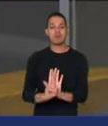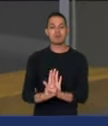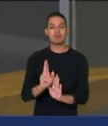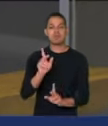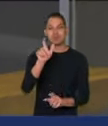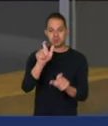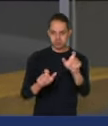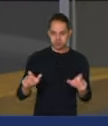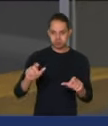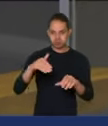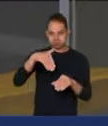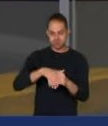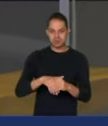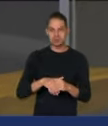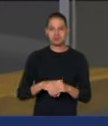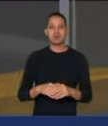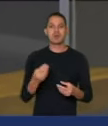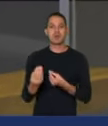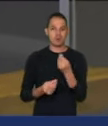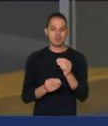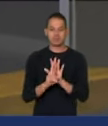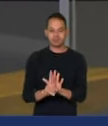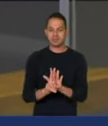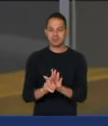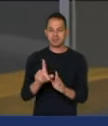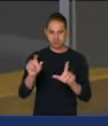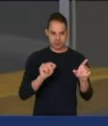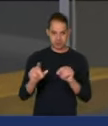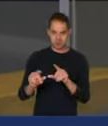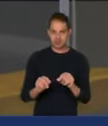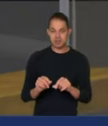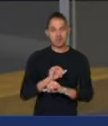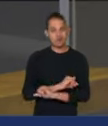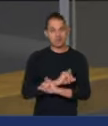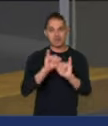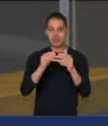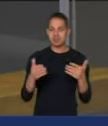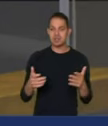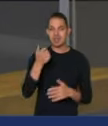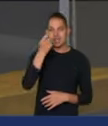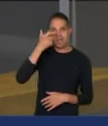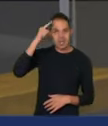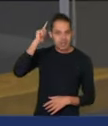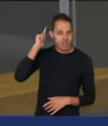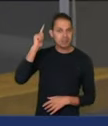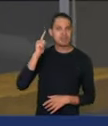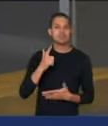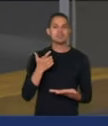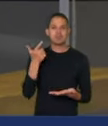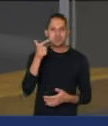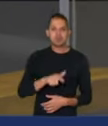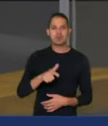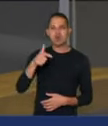representantes eleitos, que o exerce através de representantes eleitos. Eu digo para vocês, Alexandre de Moraes vem cometendo